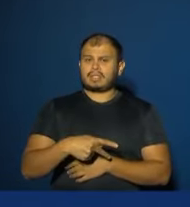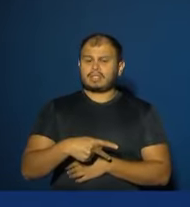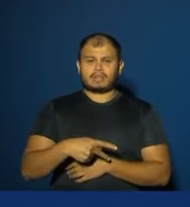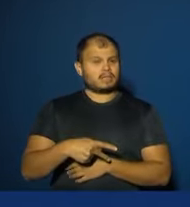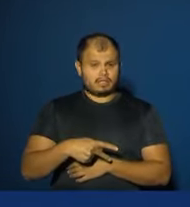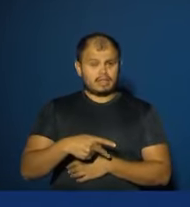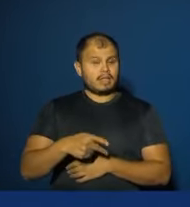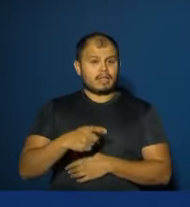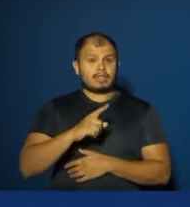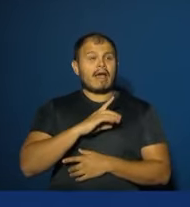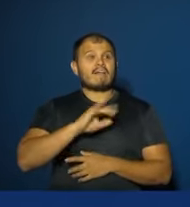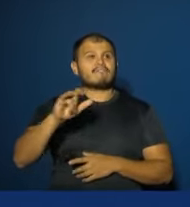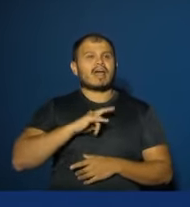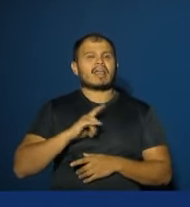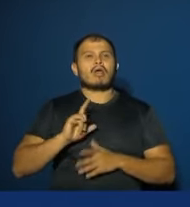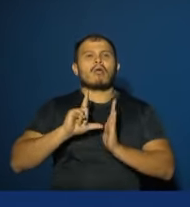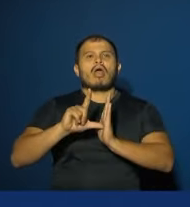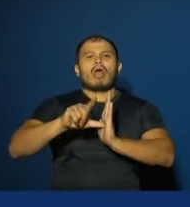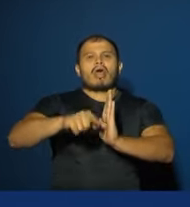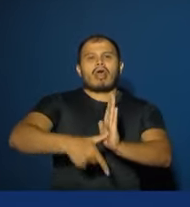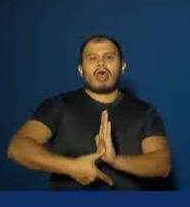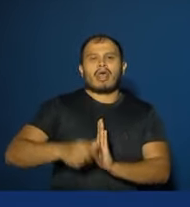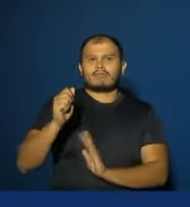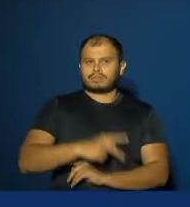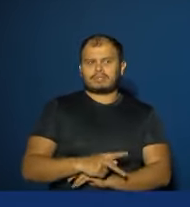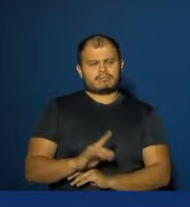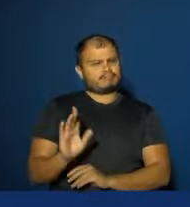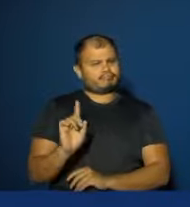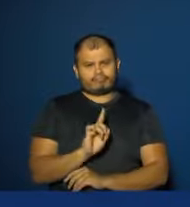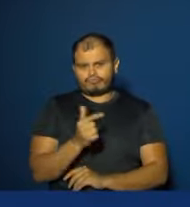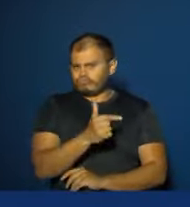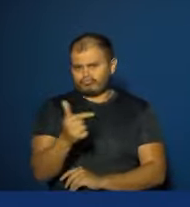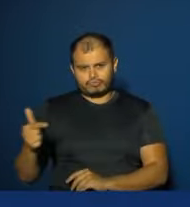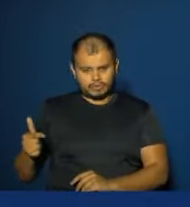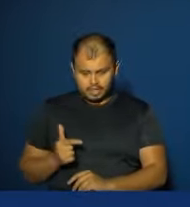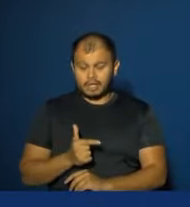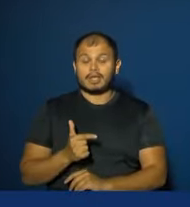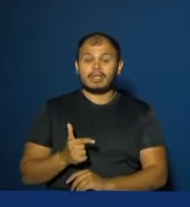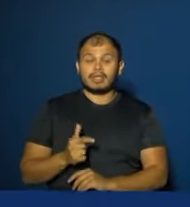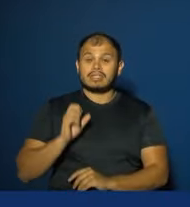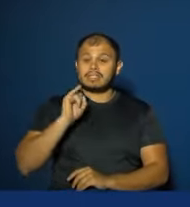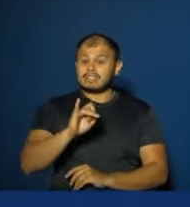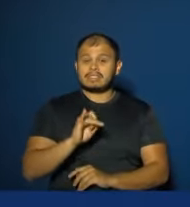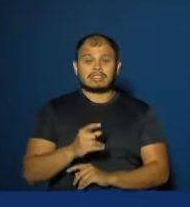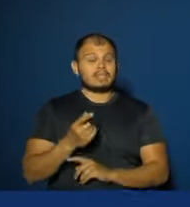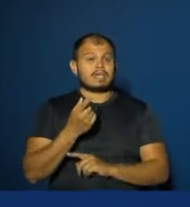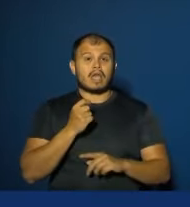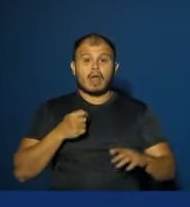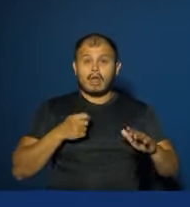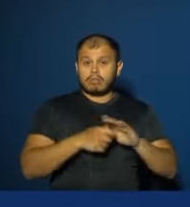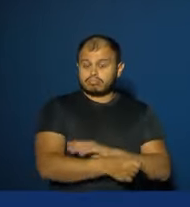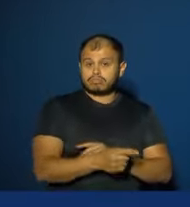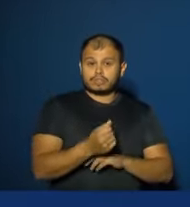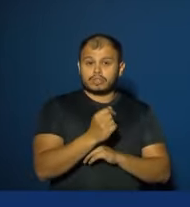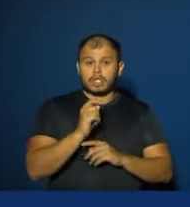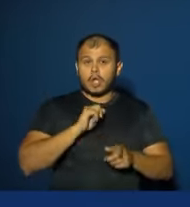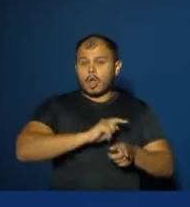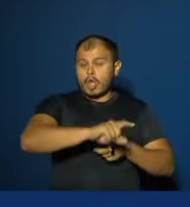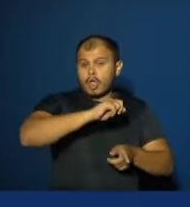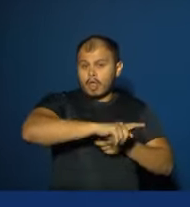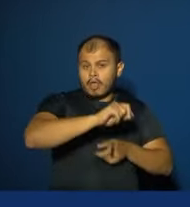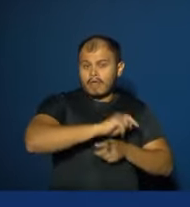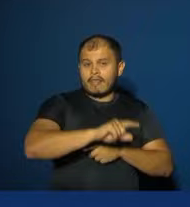desses segmentos que vá adiar sua aposentadoria. Ao não contribuir com a previdência desses